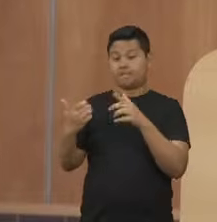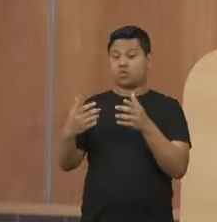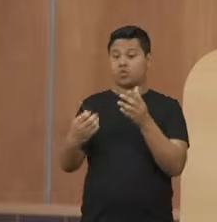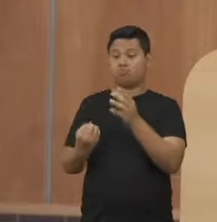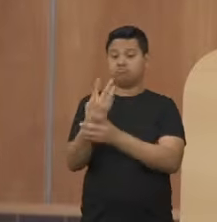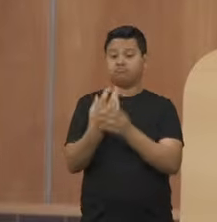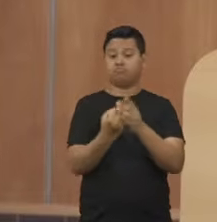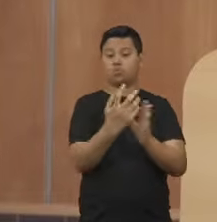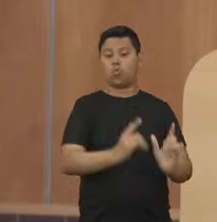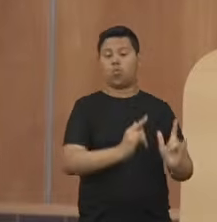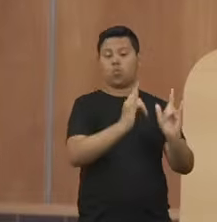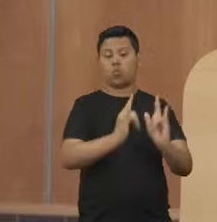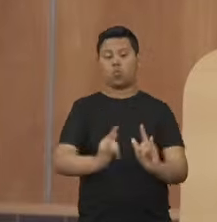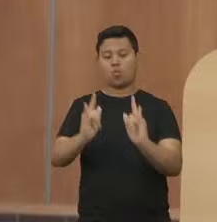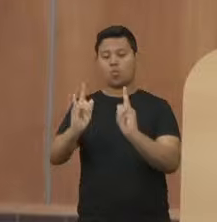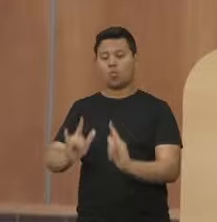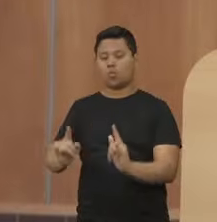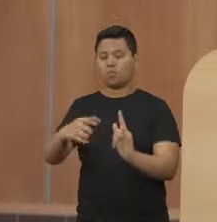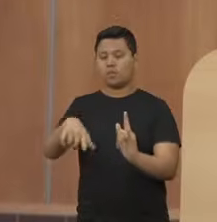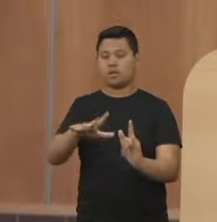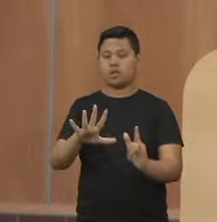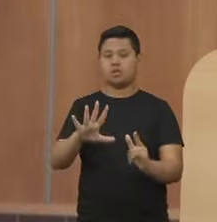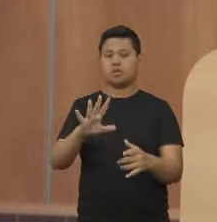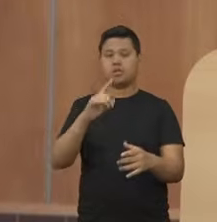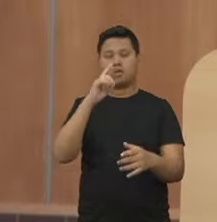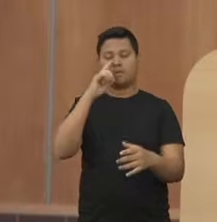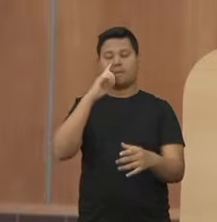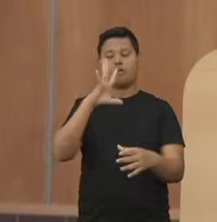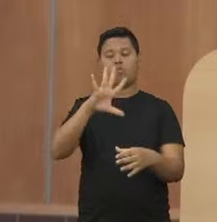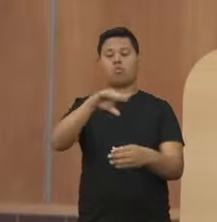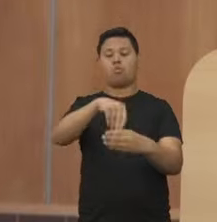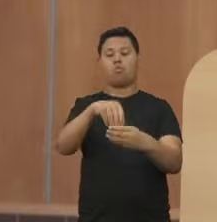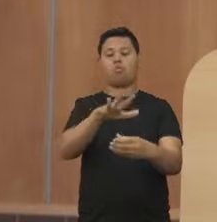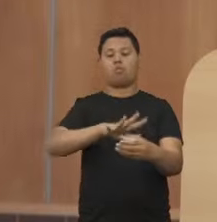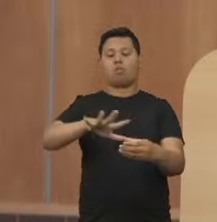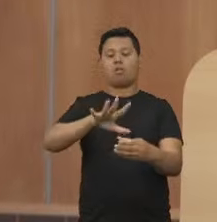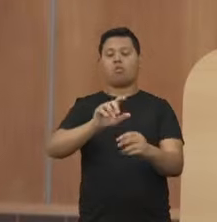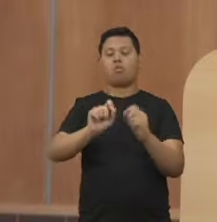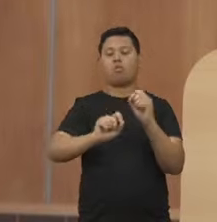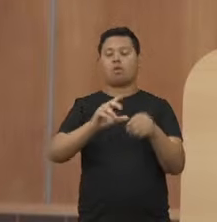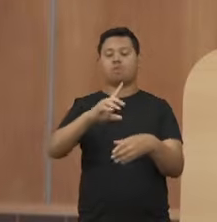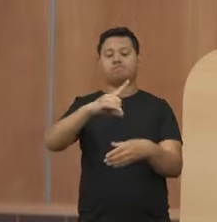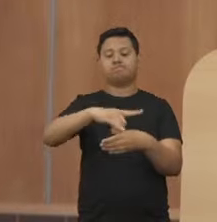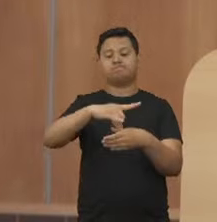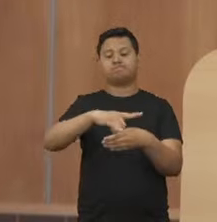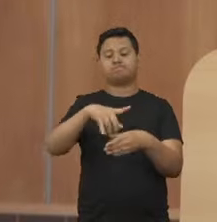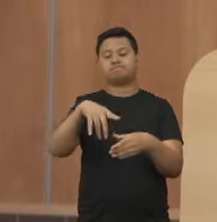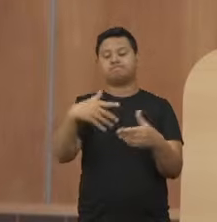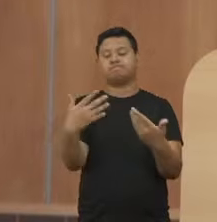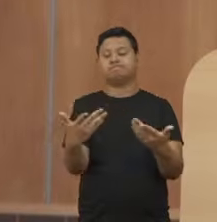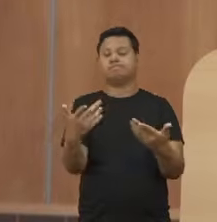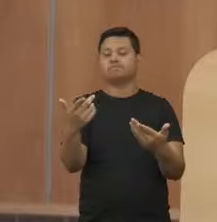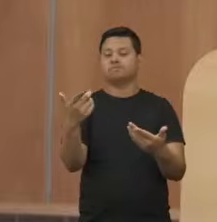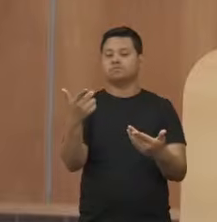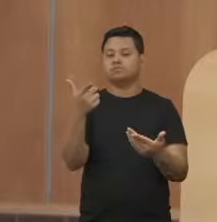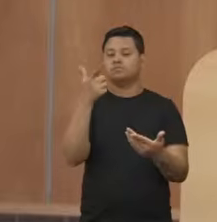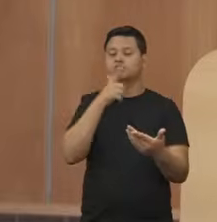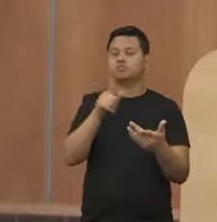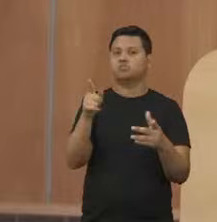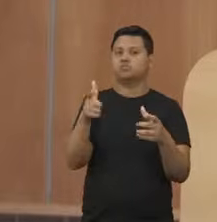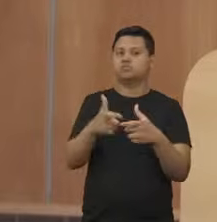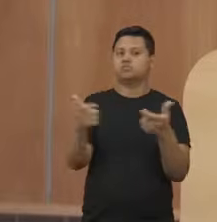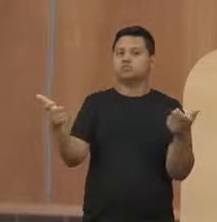construam esses prédios na região central do município, qual que é a tendência? A gente conseguir fomentar ainda mais o comércio